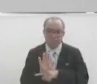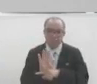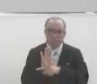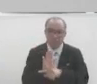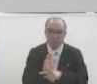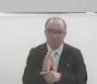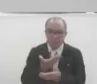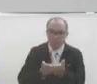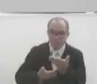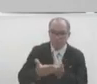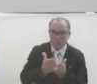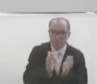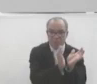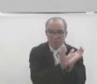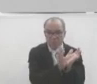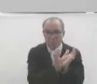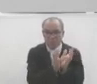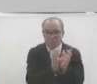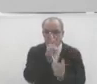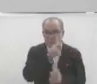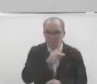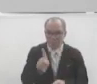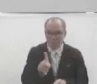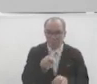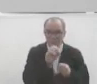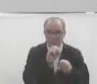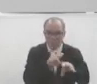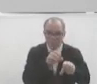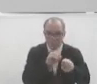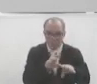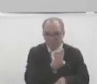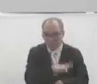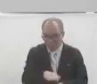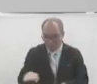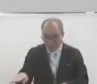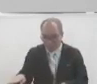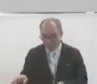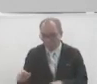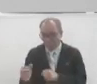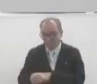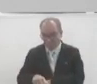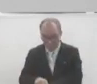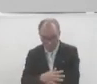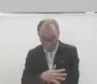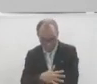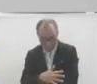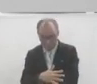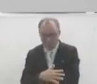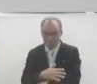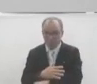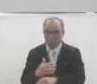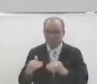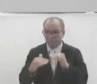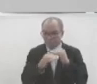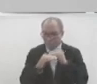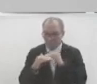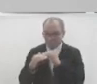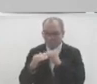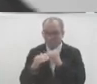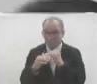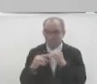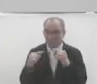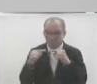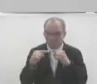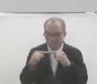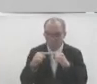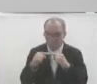de classes e aulas os docentes do Ensino Infantil e Fundamental é do mesmo nível de atuação e